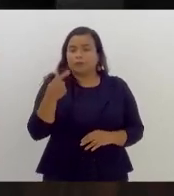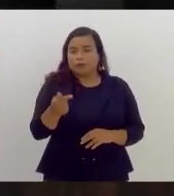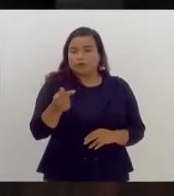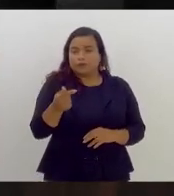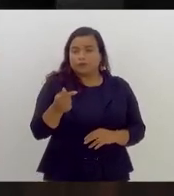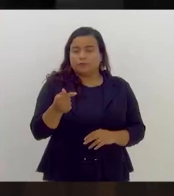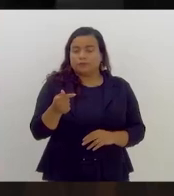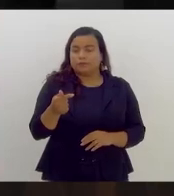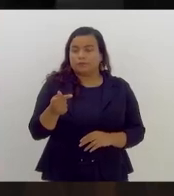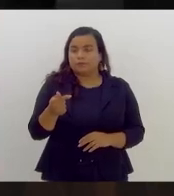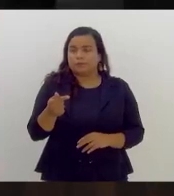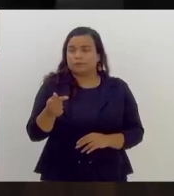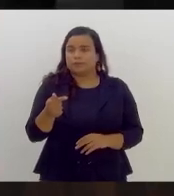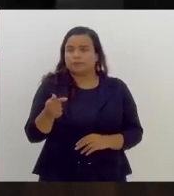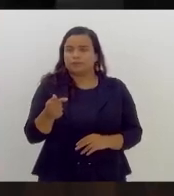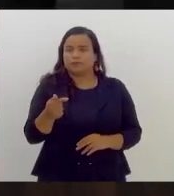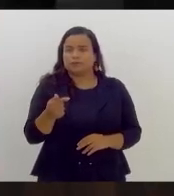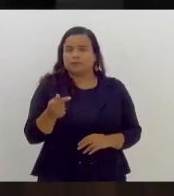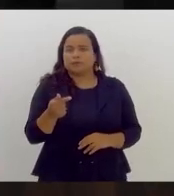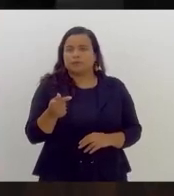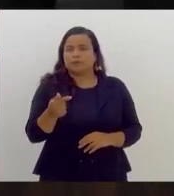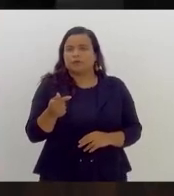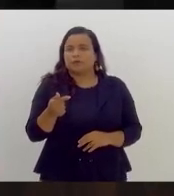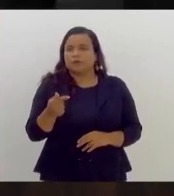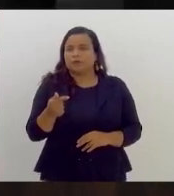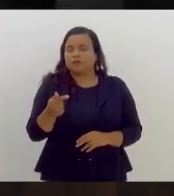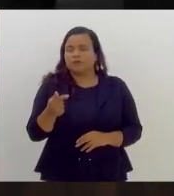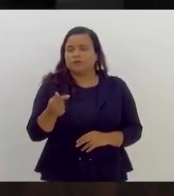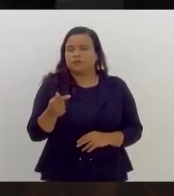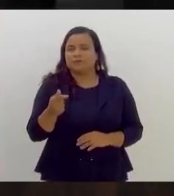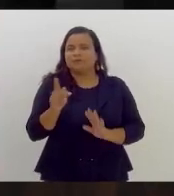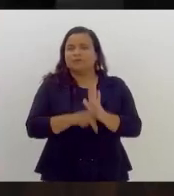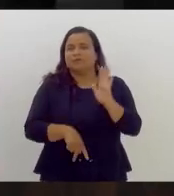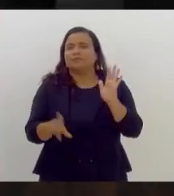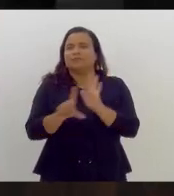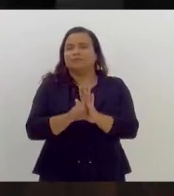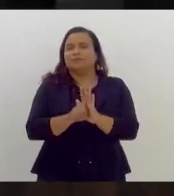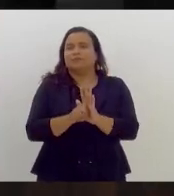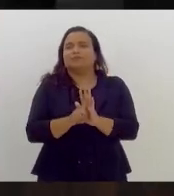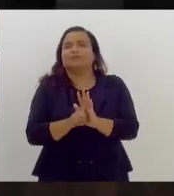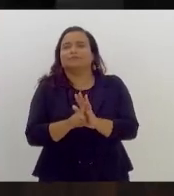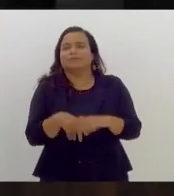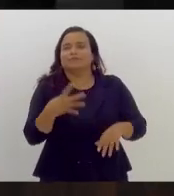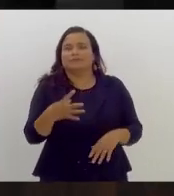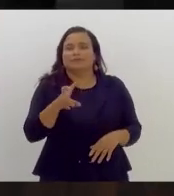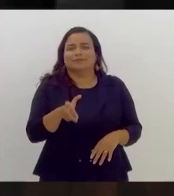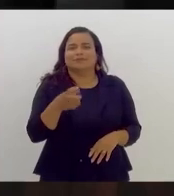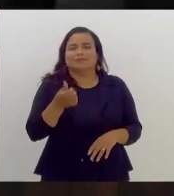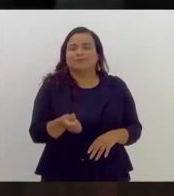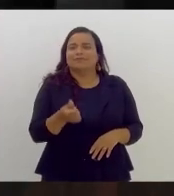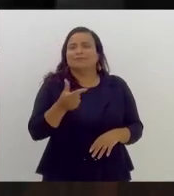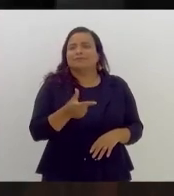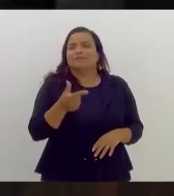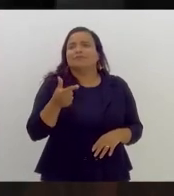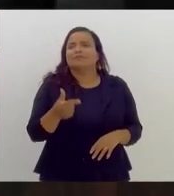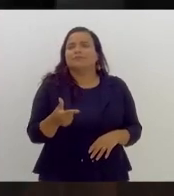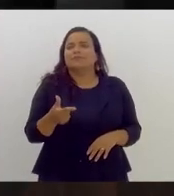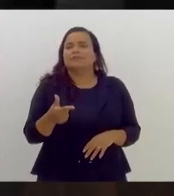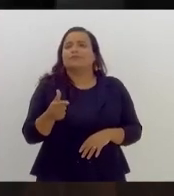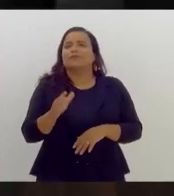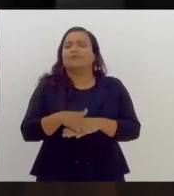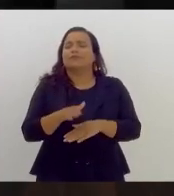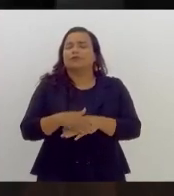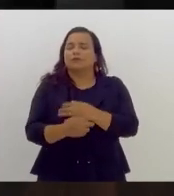47º da pauta. Veto total aposto ao projeto de lei 6456-22, de autoria dos deputados André Siciliano e